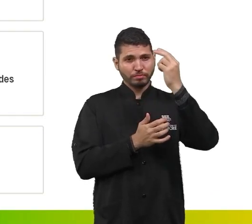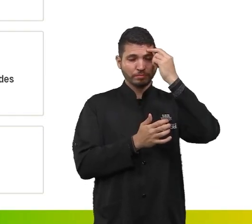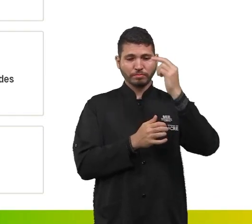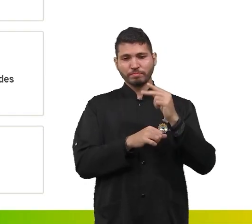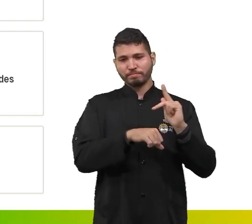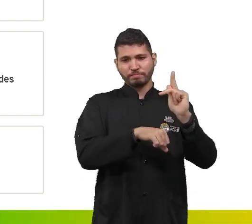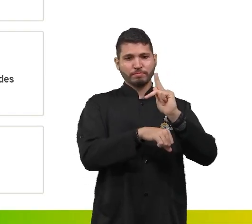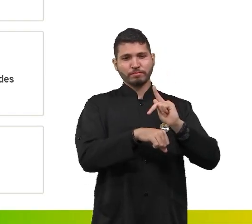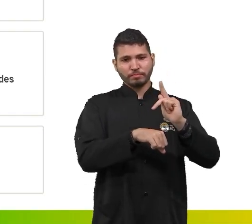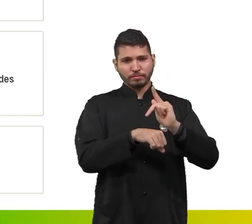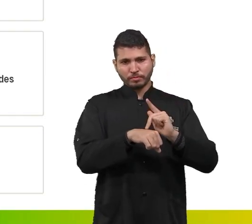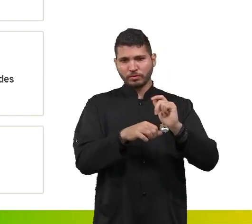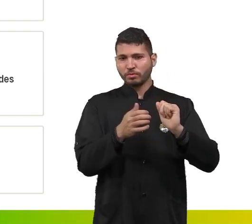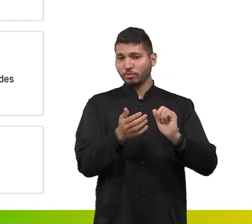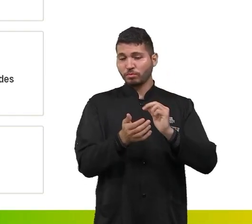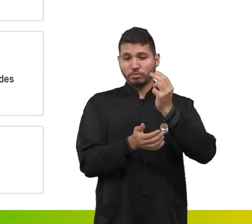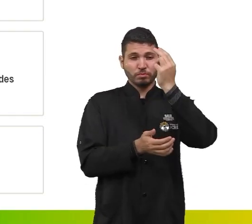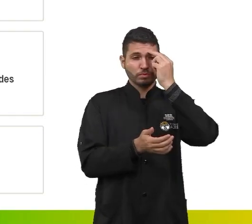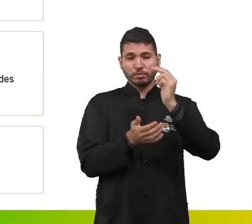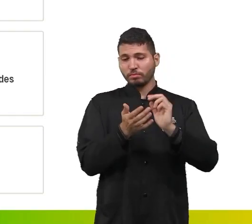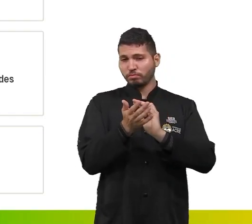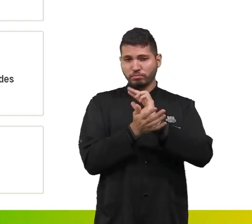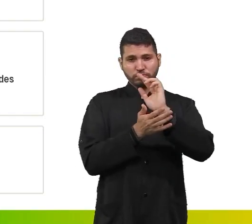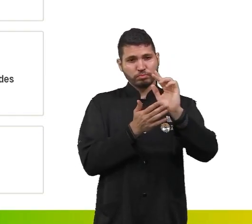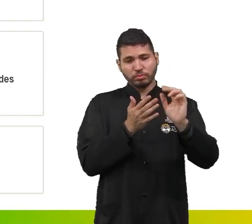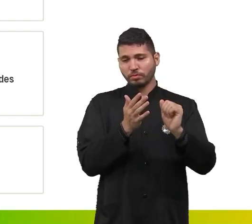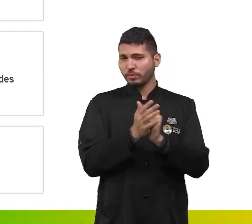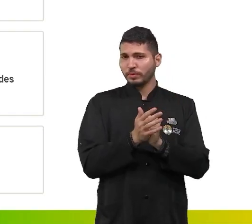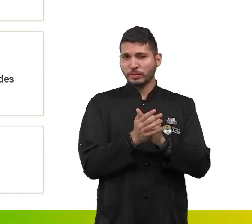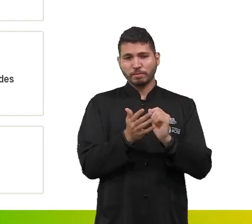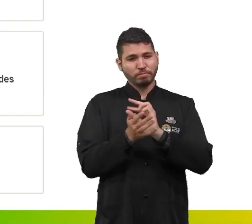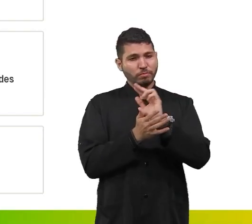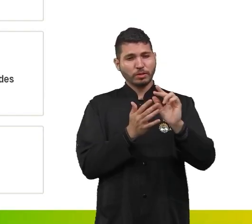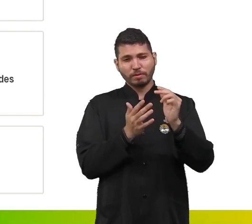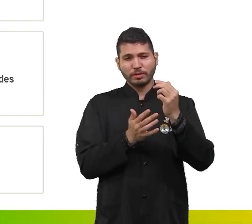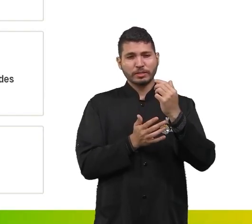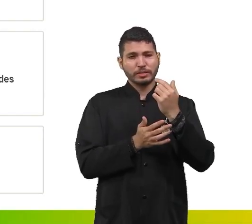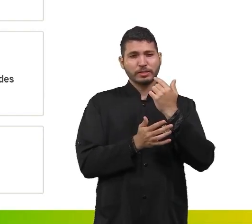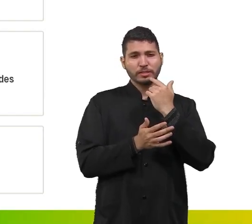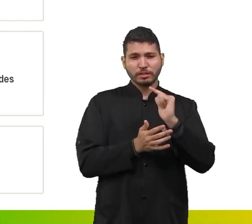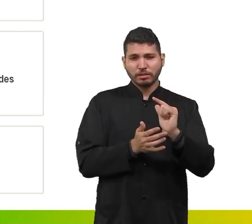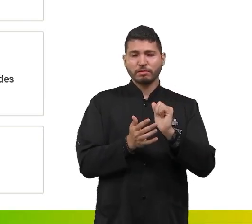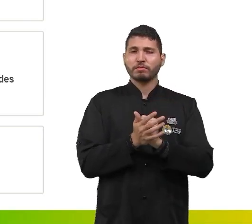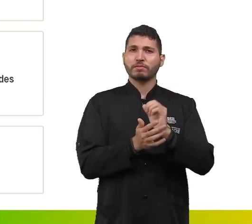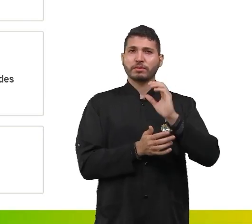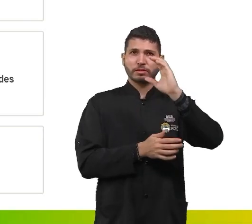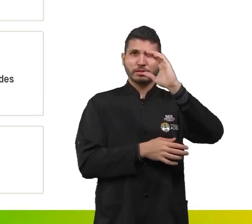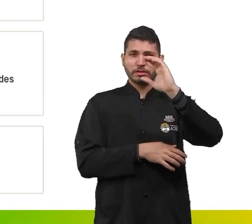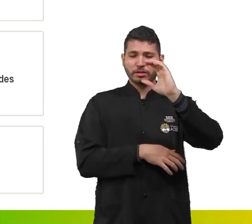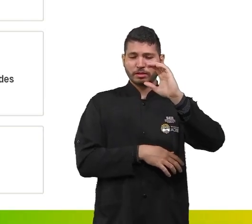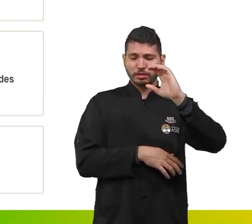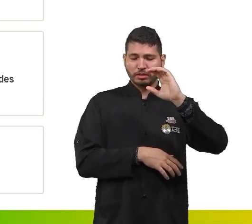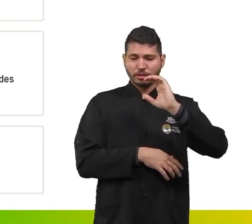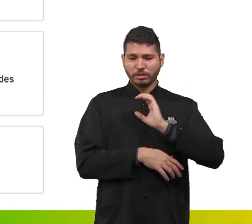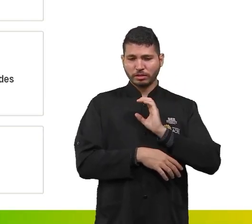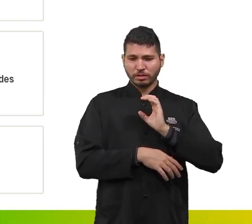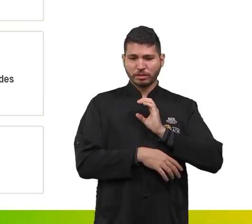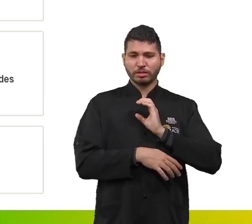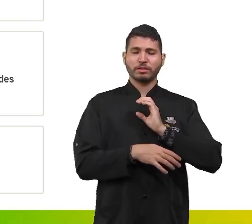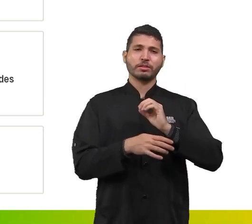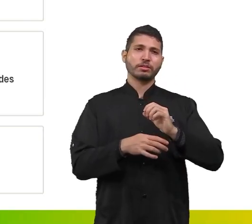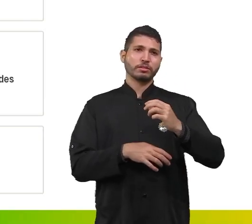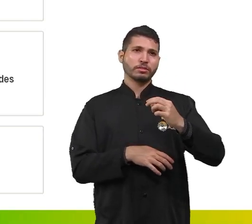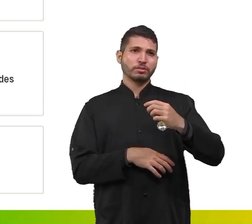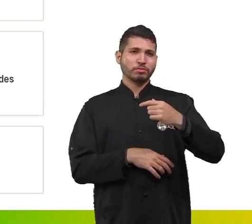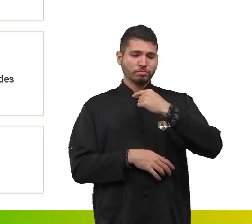países pluriculturais e multilingües, como Canadá, Suíça, Rússia, demonstraram que o modelo de